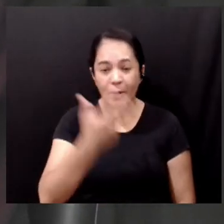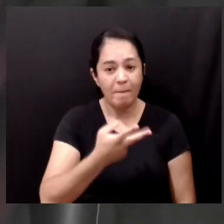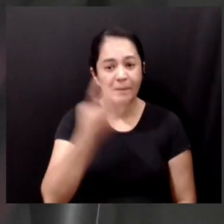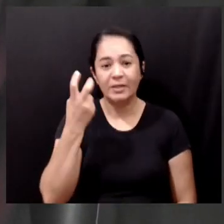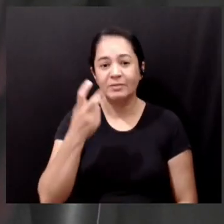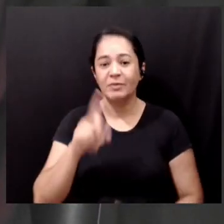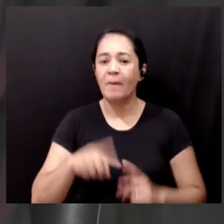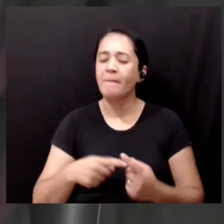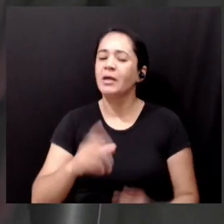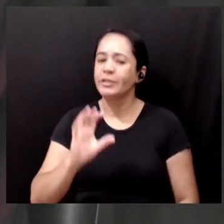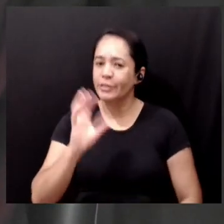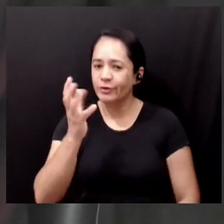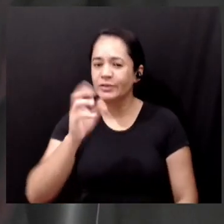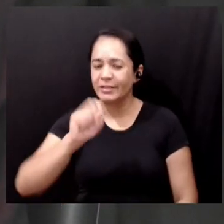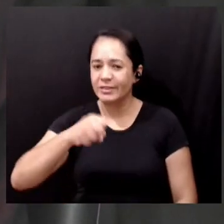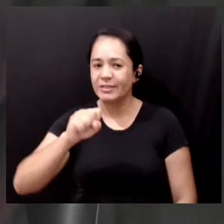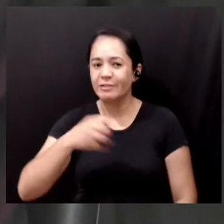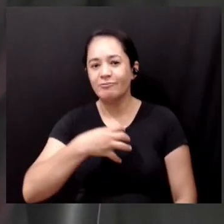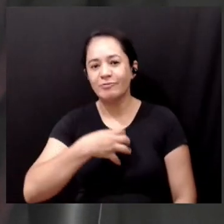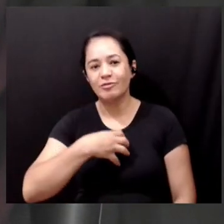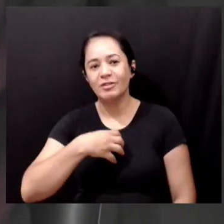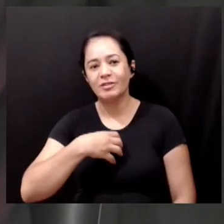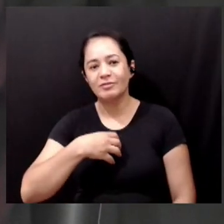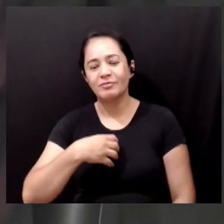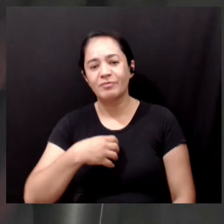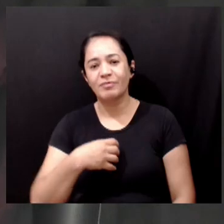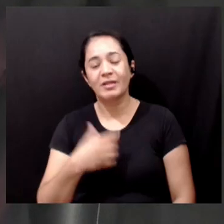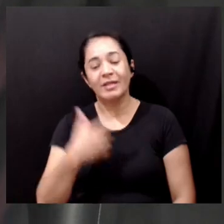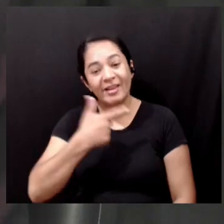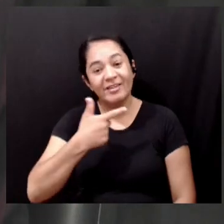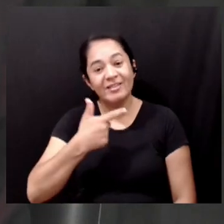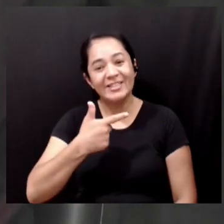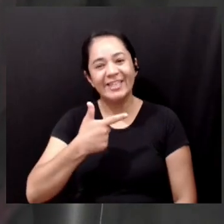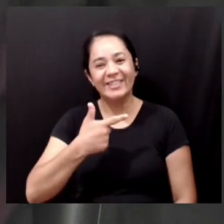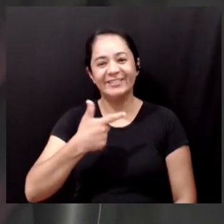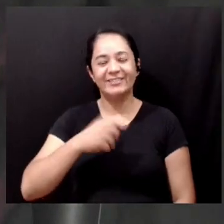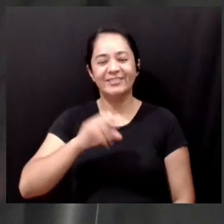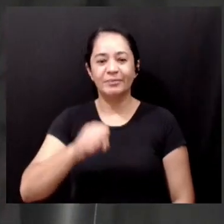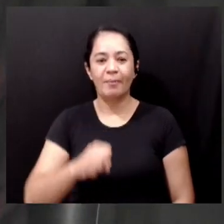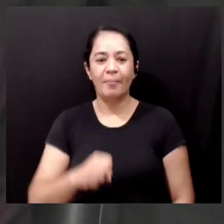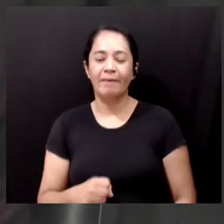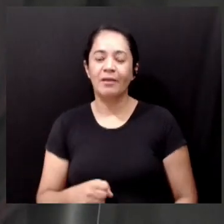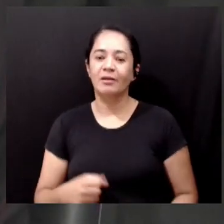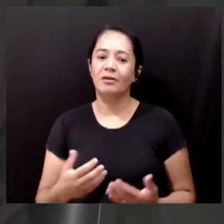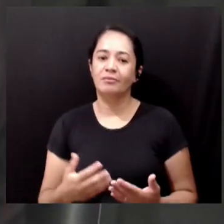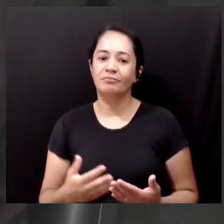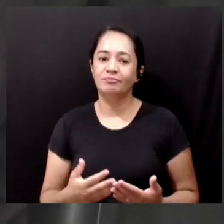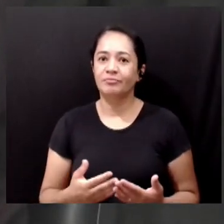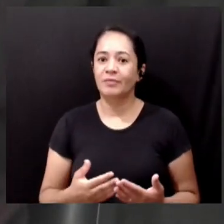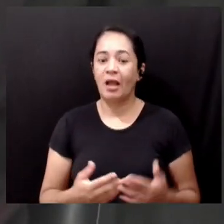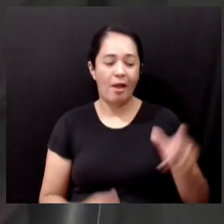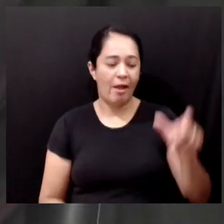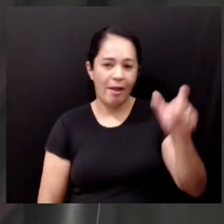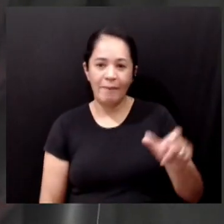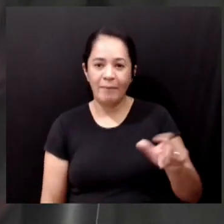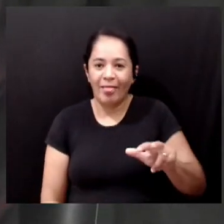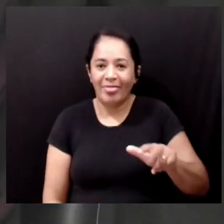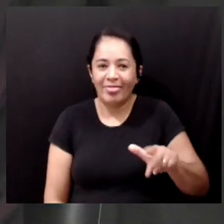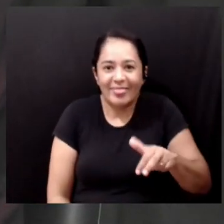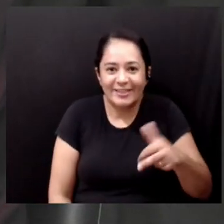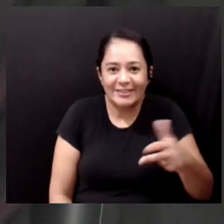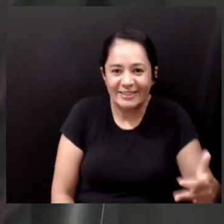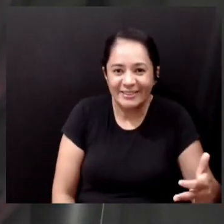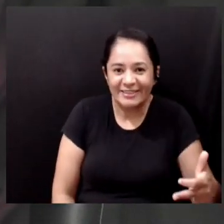uma situação que aconteceu e que foi engraçado. Sim, Então, desde que a pessoa escorregou, sempre tem uma